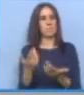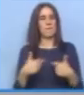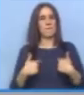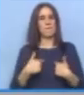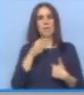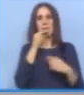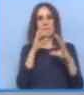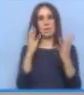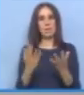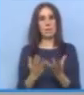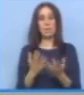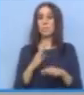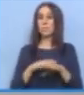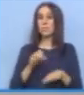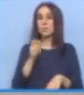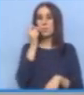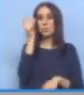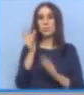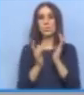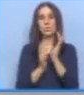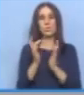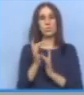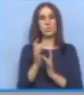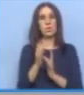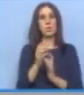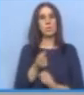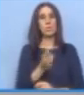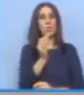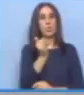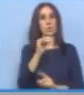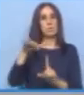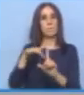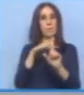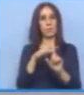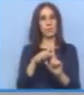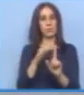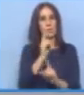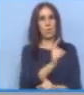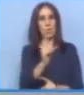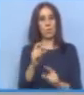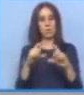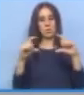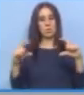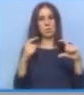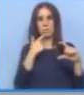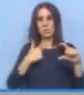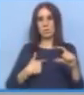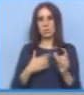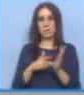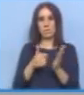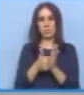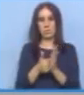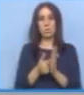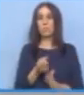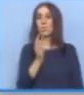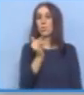na Terra. E por isso, Jesus enviou os 12 apóstolos, diz-nos este trecho do Evangelho. Enviou